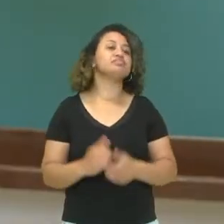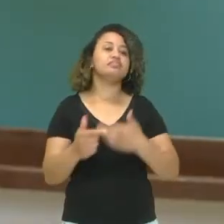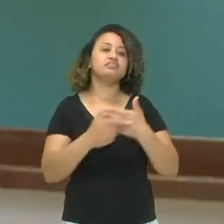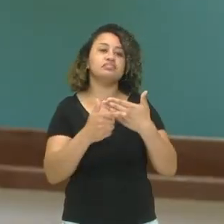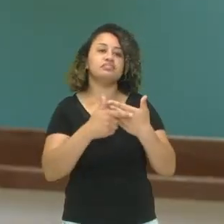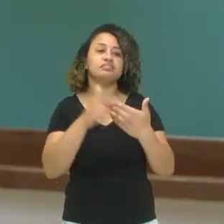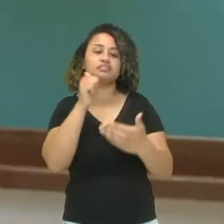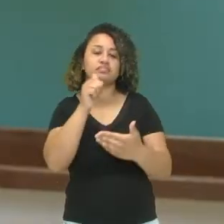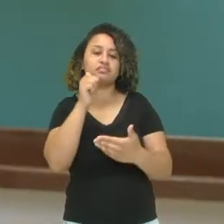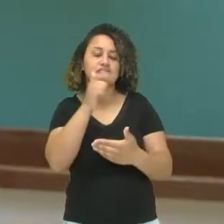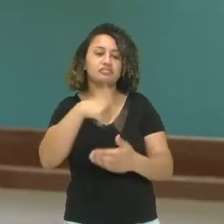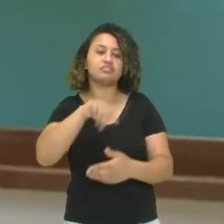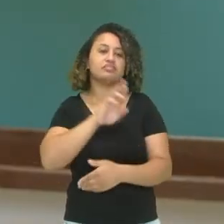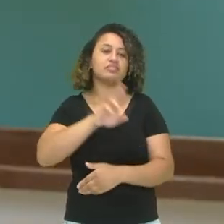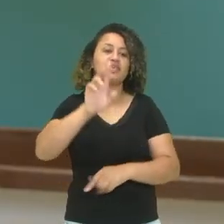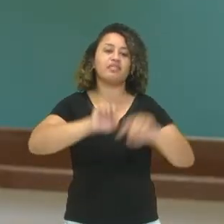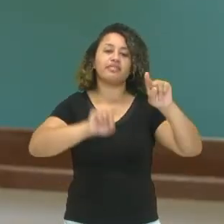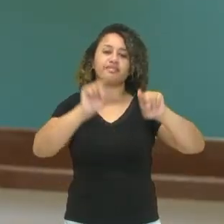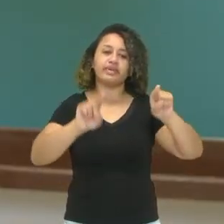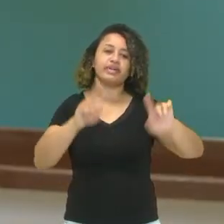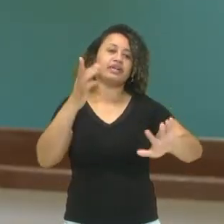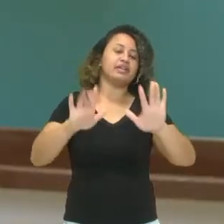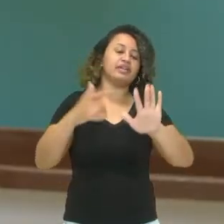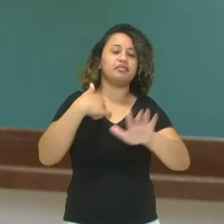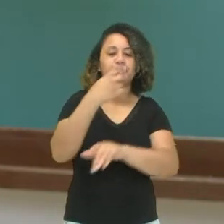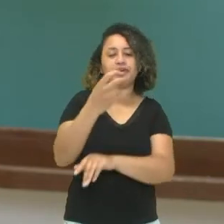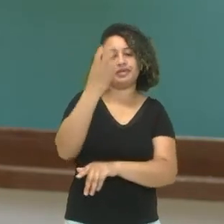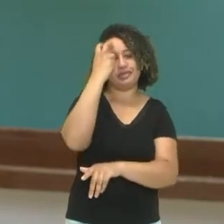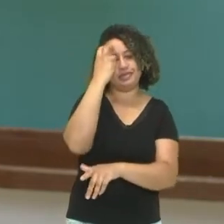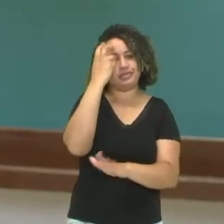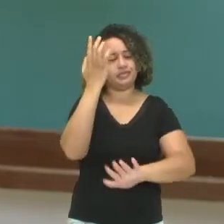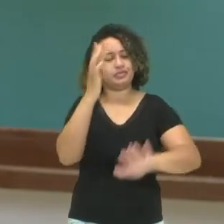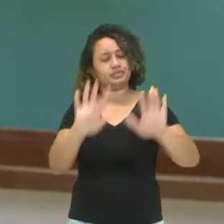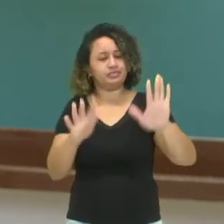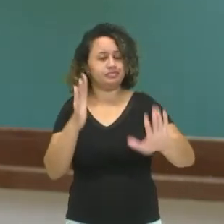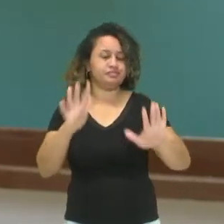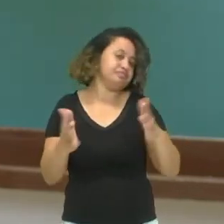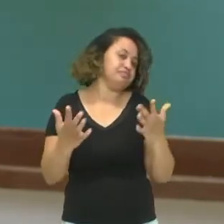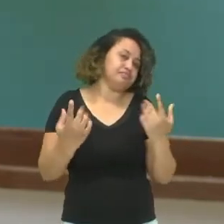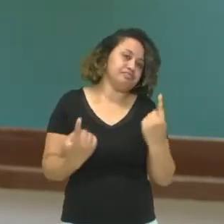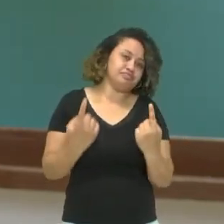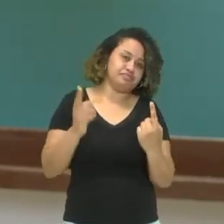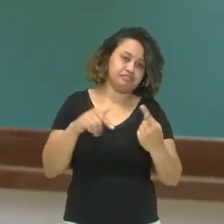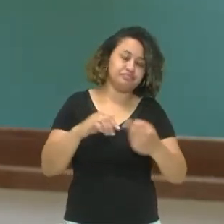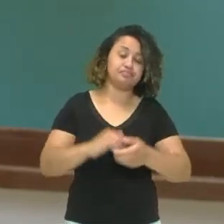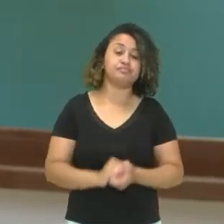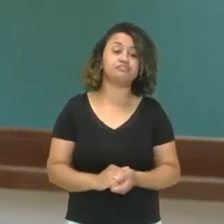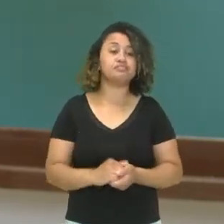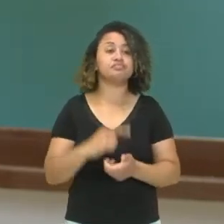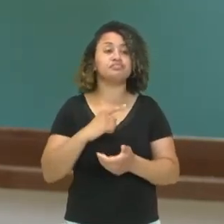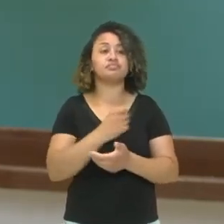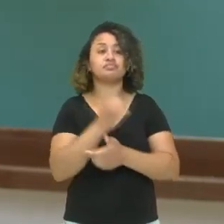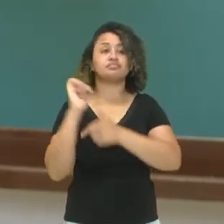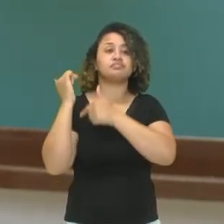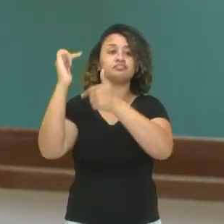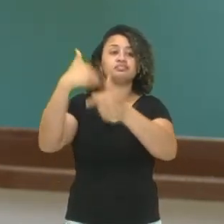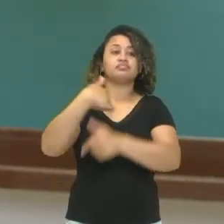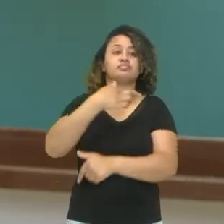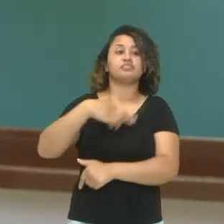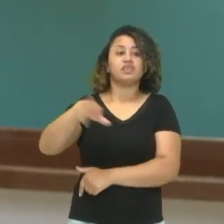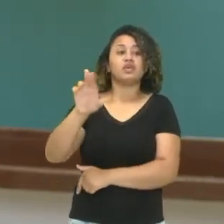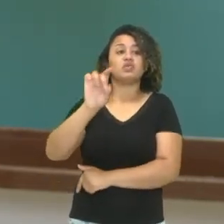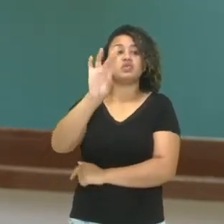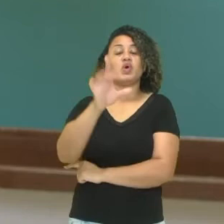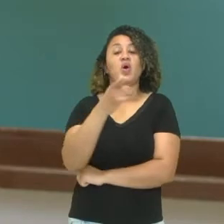religiões varia, muda muito de cultura para cultura, depende da religião. Existem tradições religiosas onde apenas